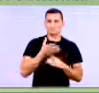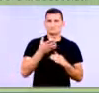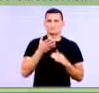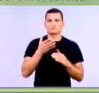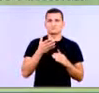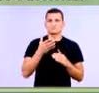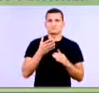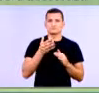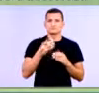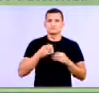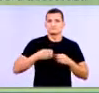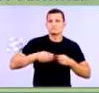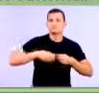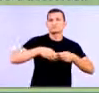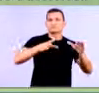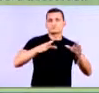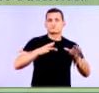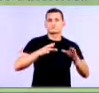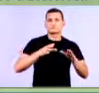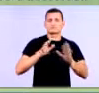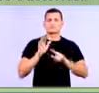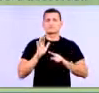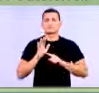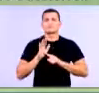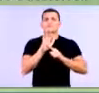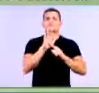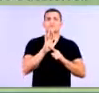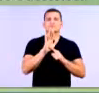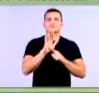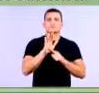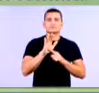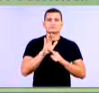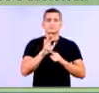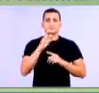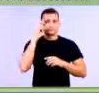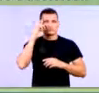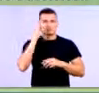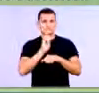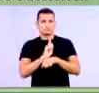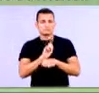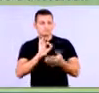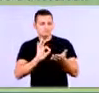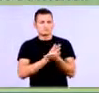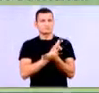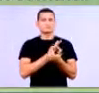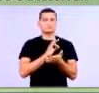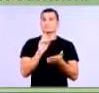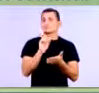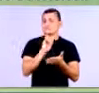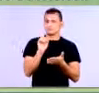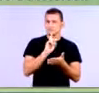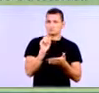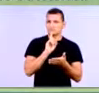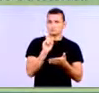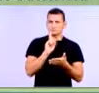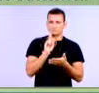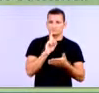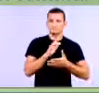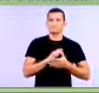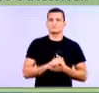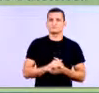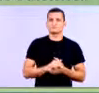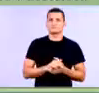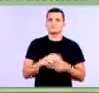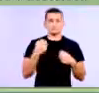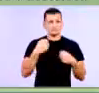simplesmente jogou, ou simplesmente apresentou e chegou o chefe lá, o gerente, e assinou. Não é assim que funciona. Então, ele está